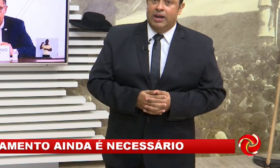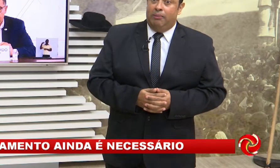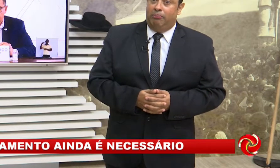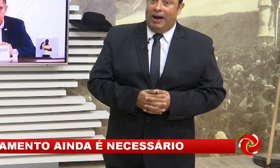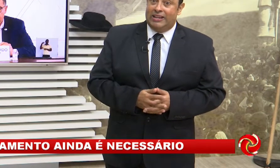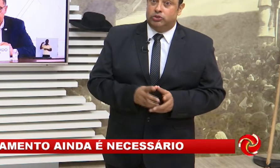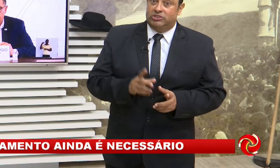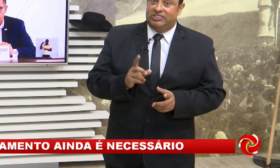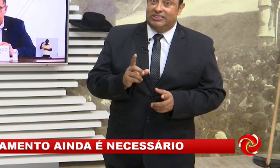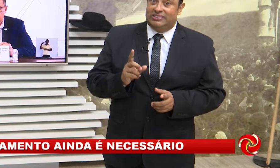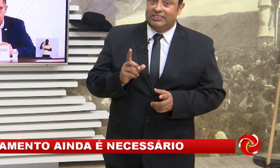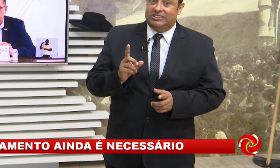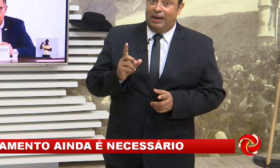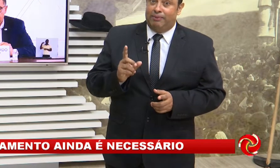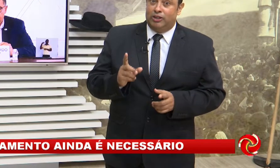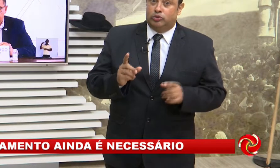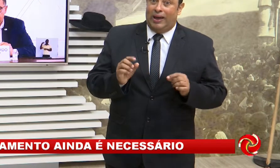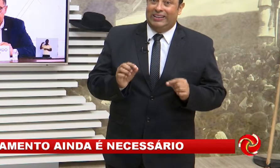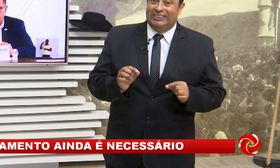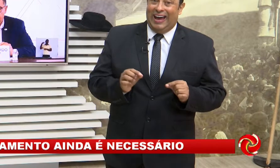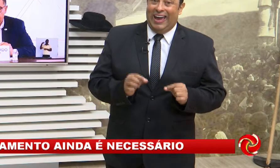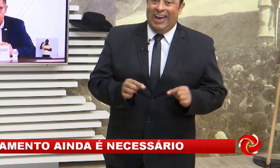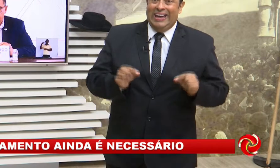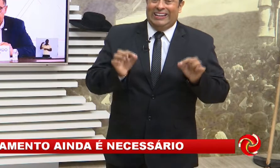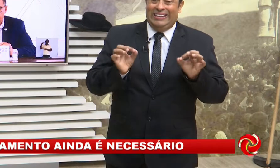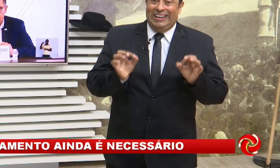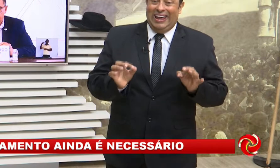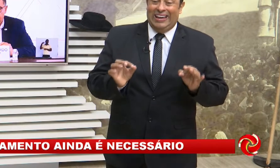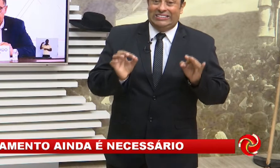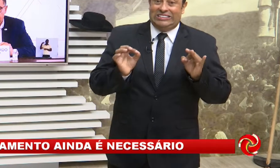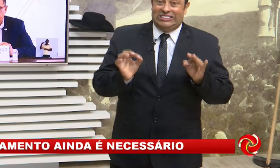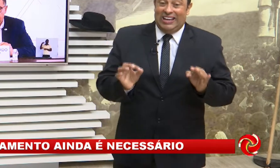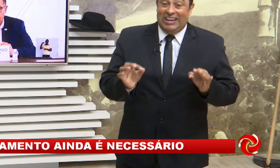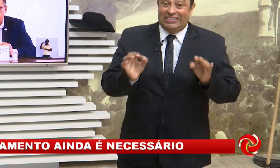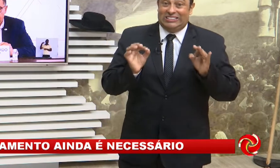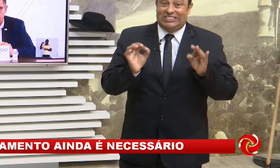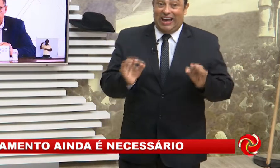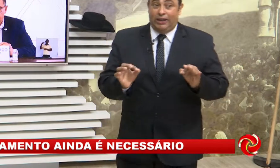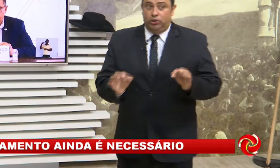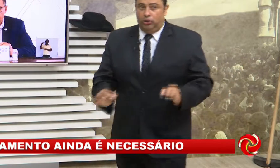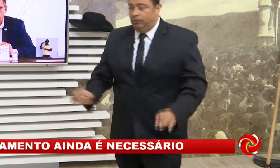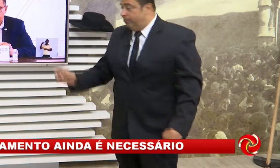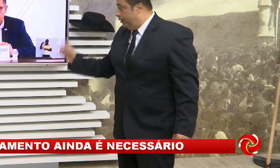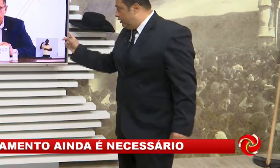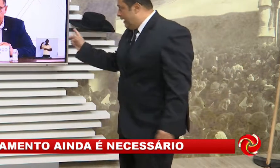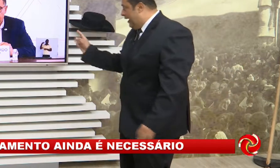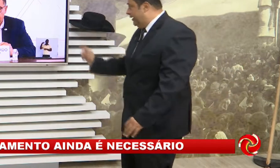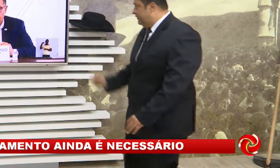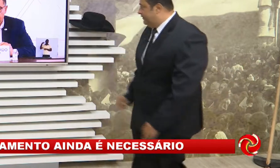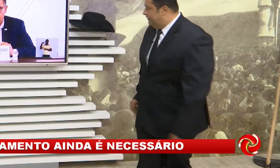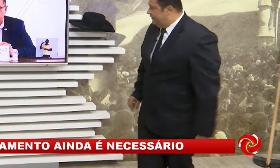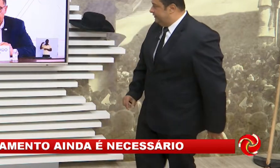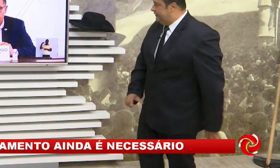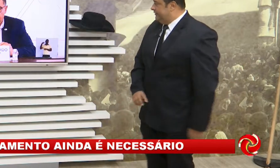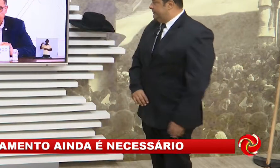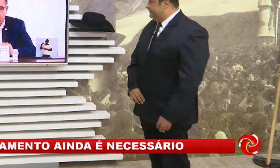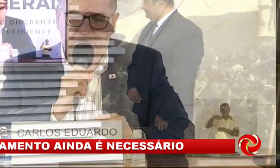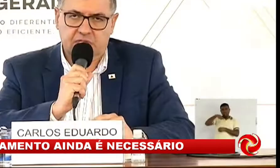pandemia, mas o distanciamento ainda é necessário. Põe no ar.